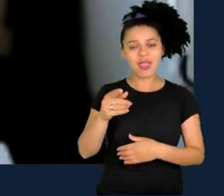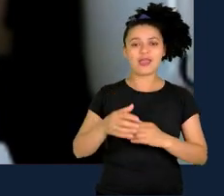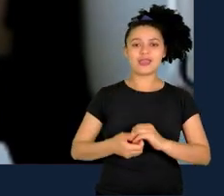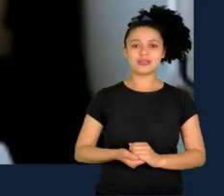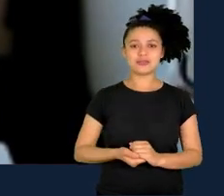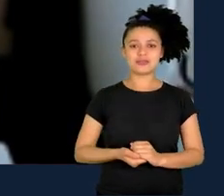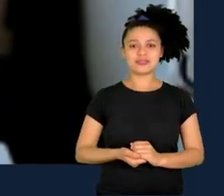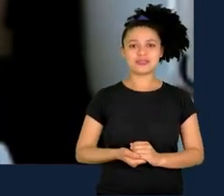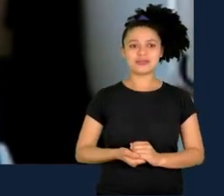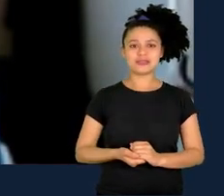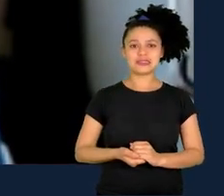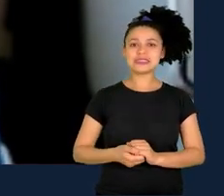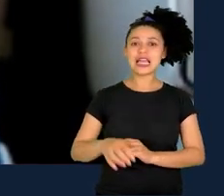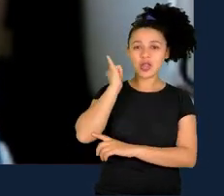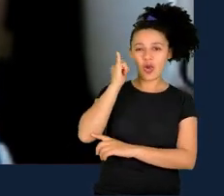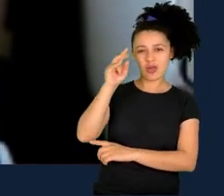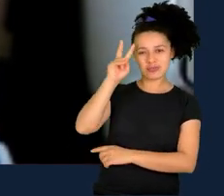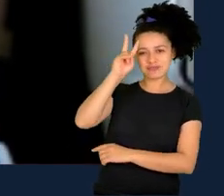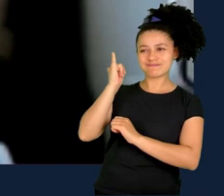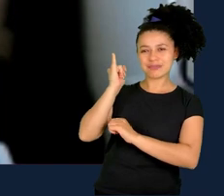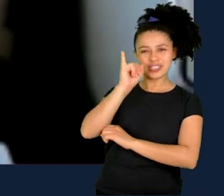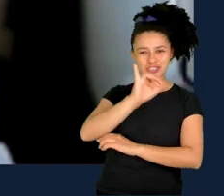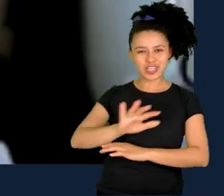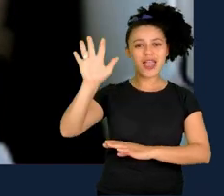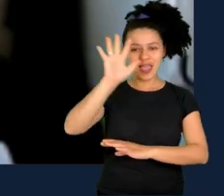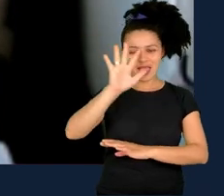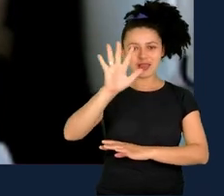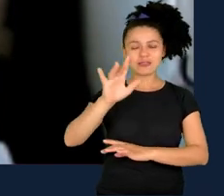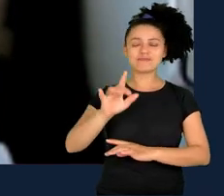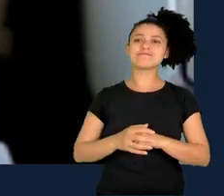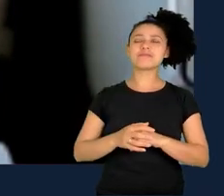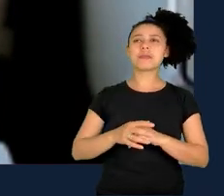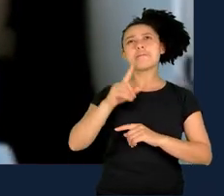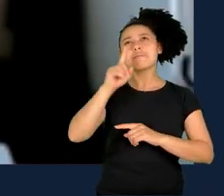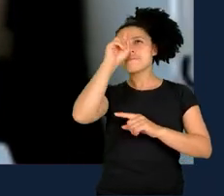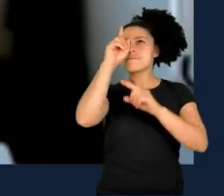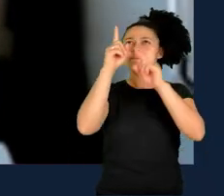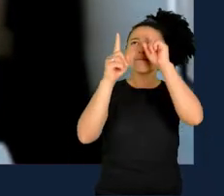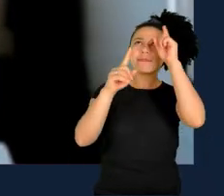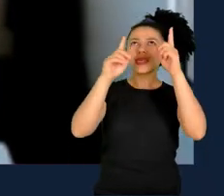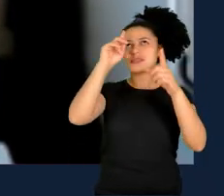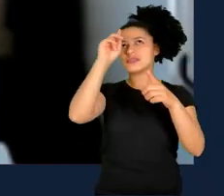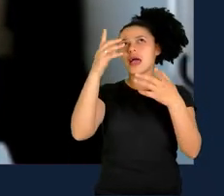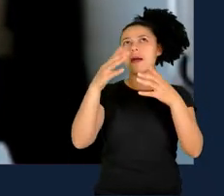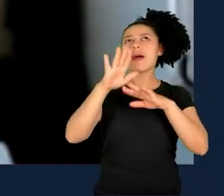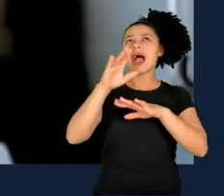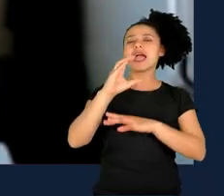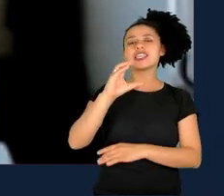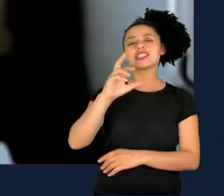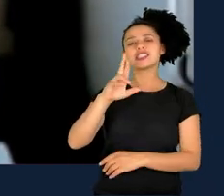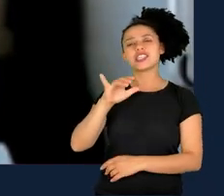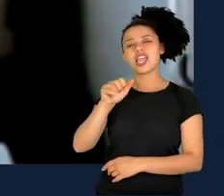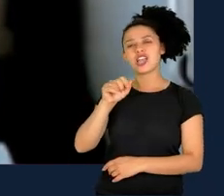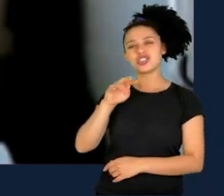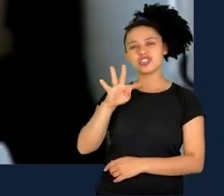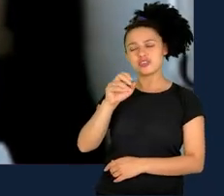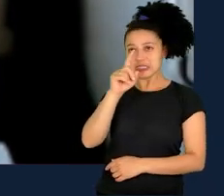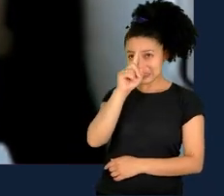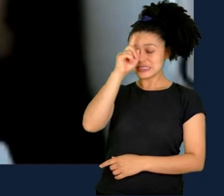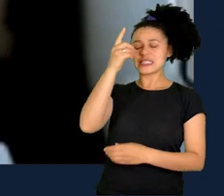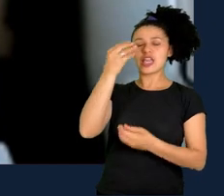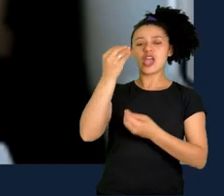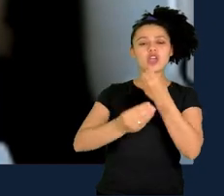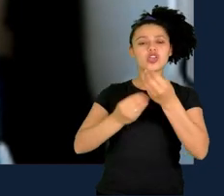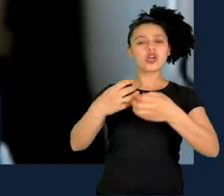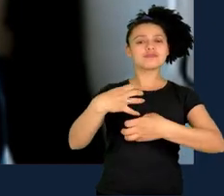os contadores de histórias, em geral, a pensarem de forma mais criativa a respeito da maneira